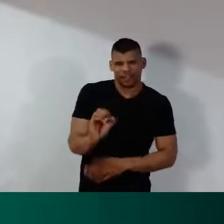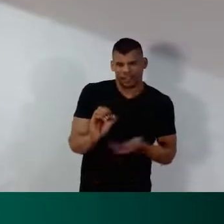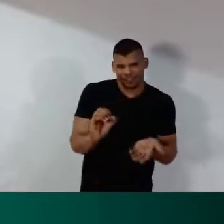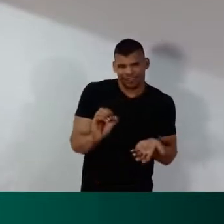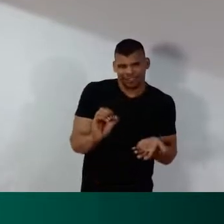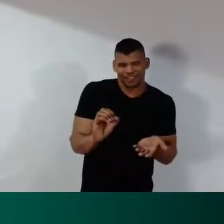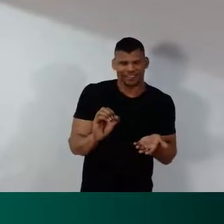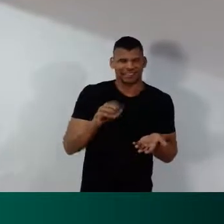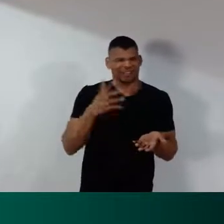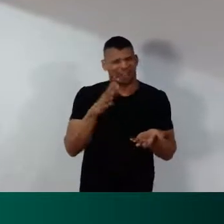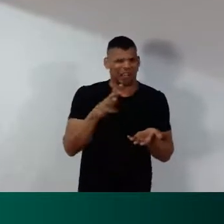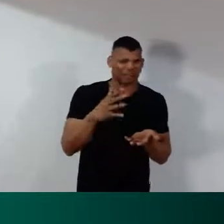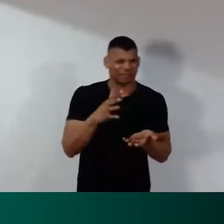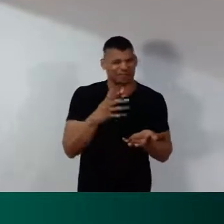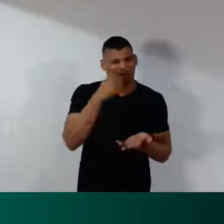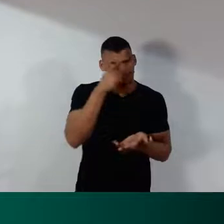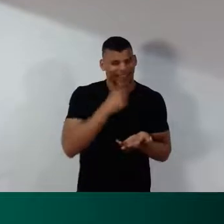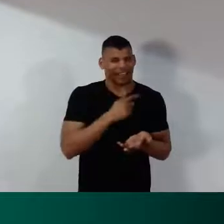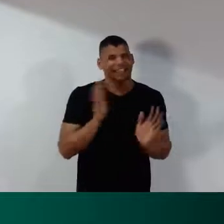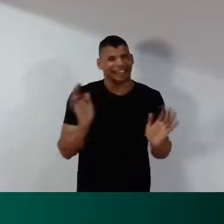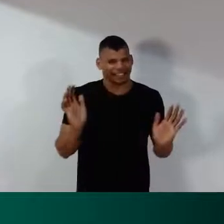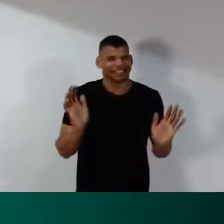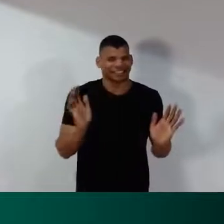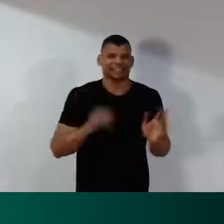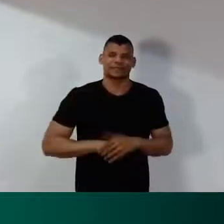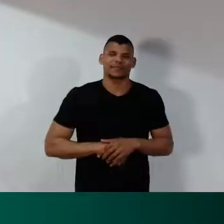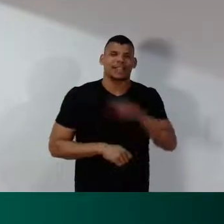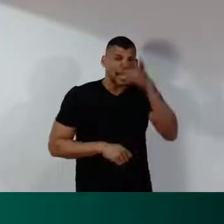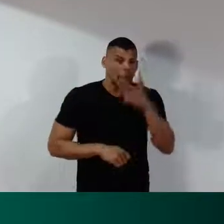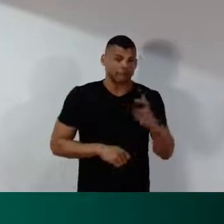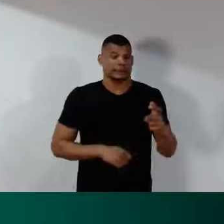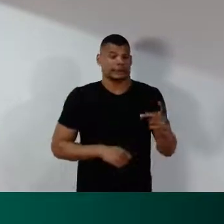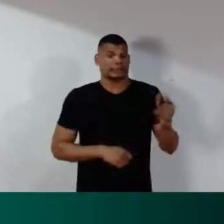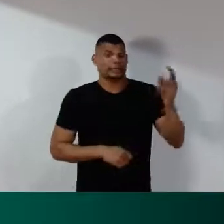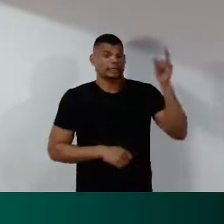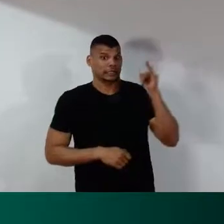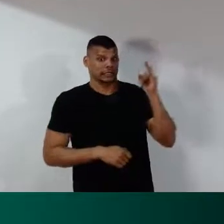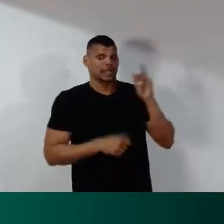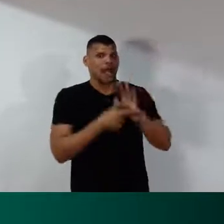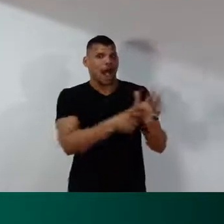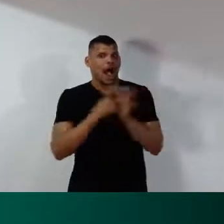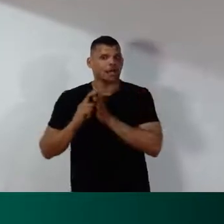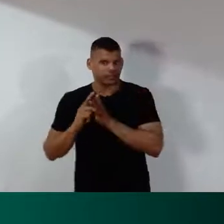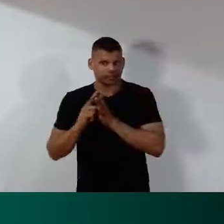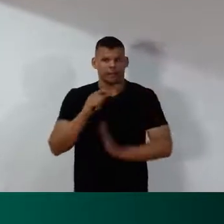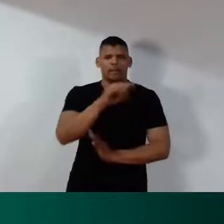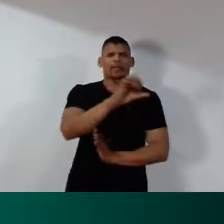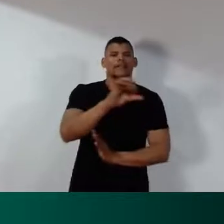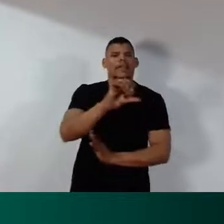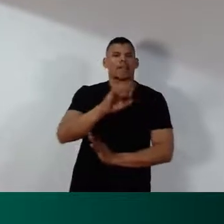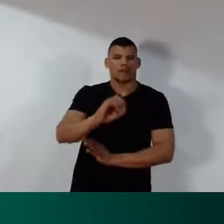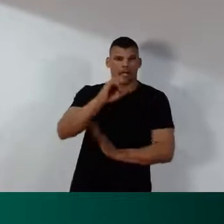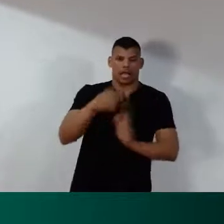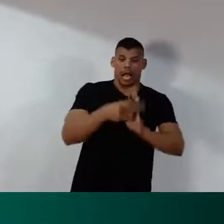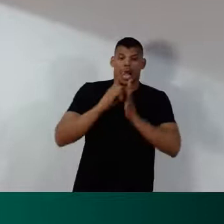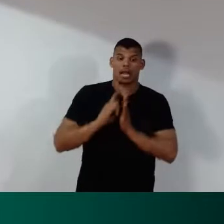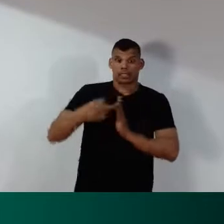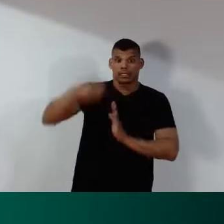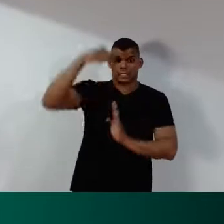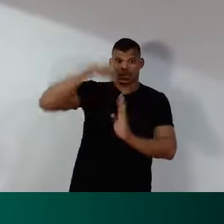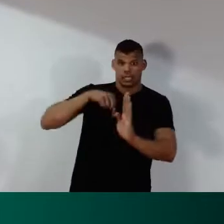né né Eu sou um pouquinho para trás mas eu eu vivi